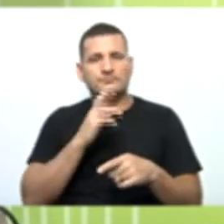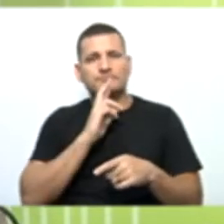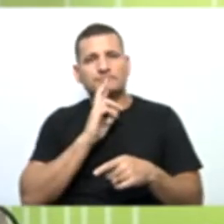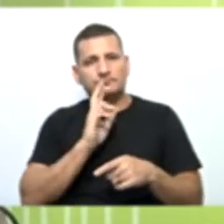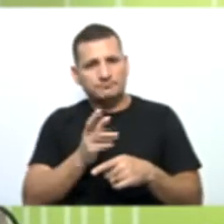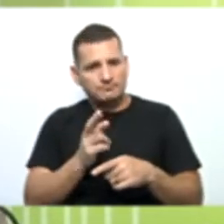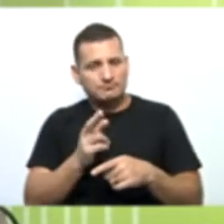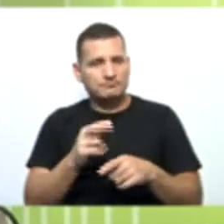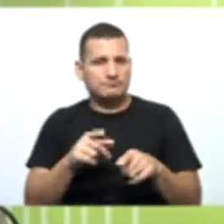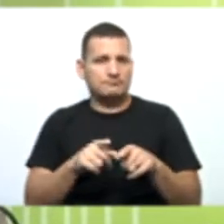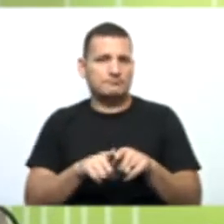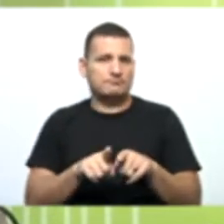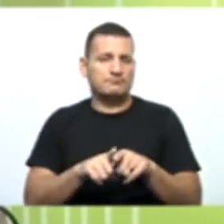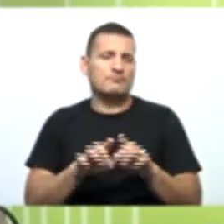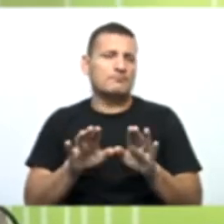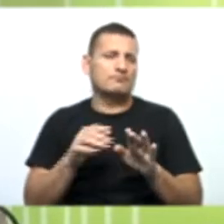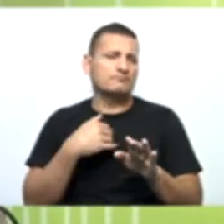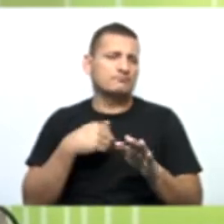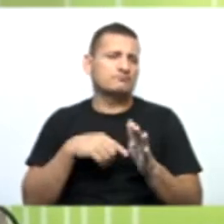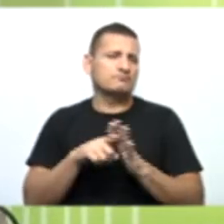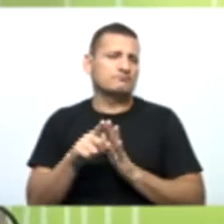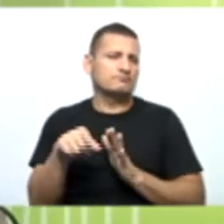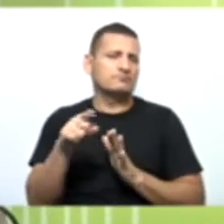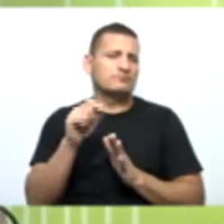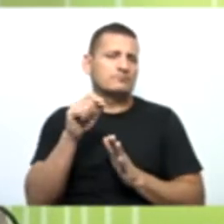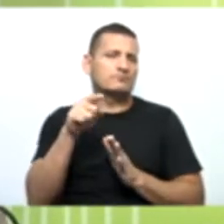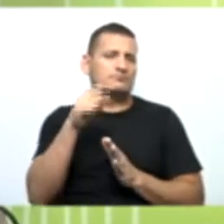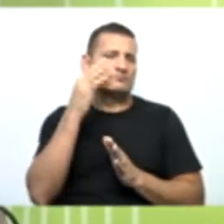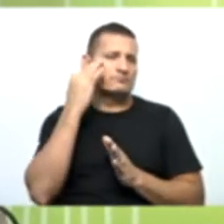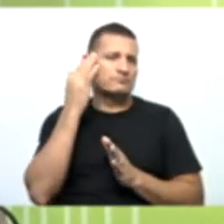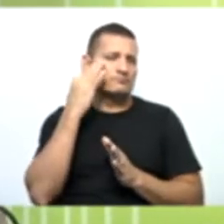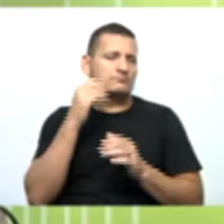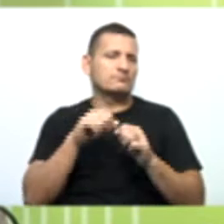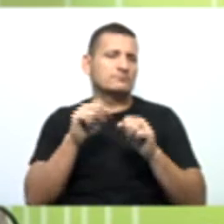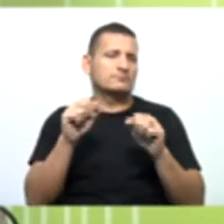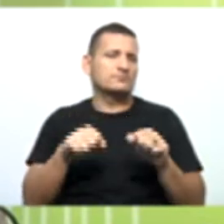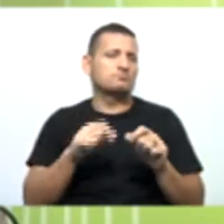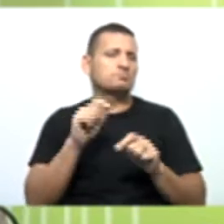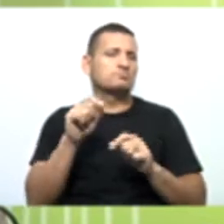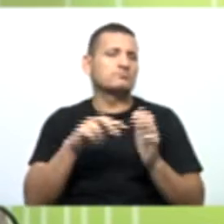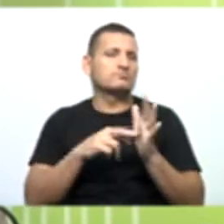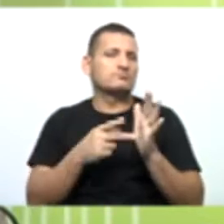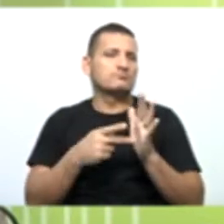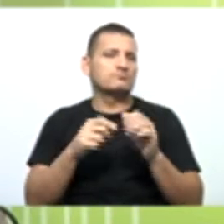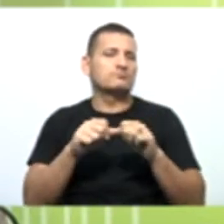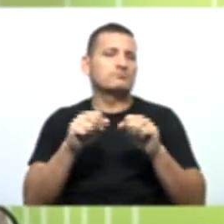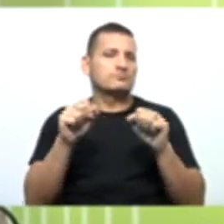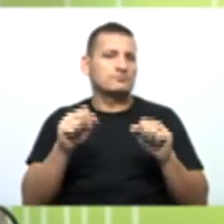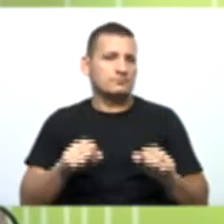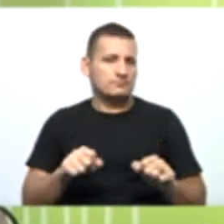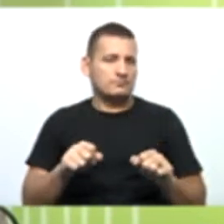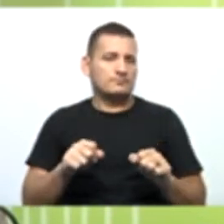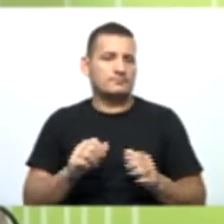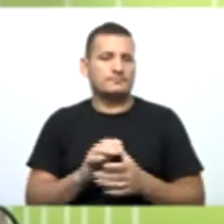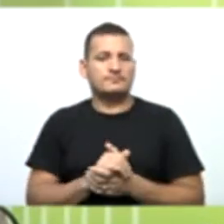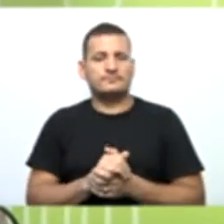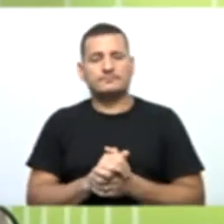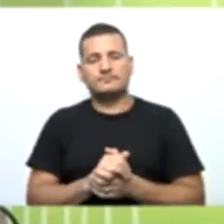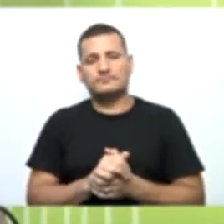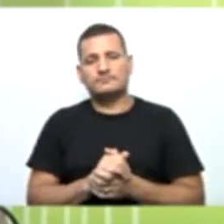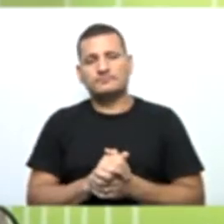eu já pergunto para vocês, o que você entende como sistema, né? O que é um sistema para você, né?